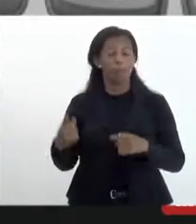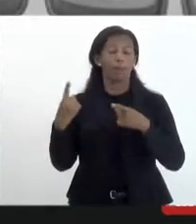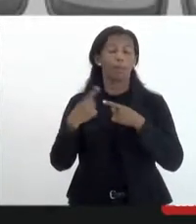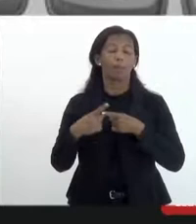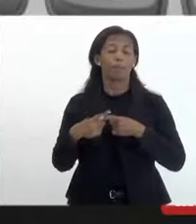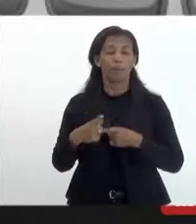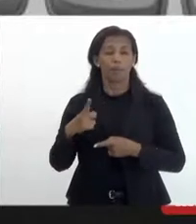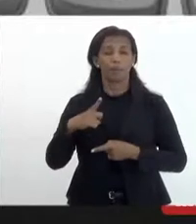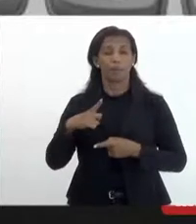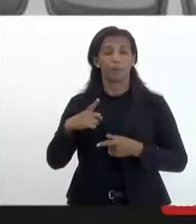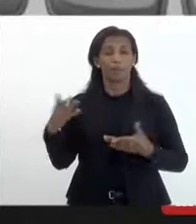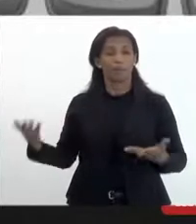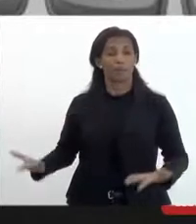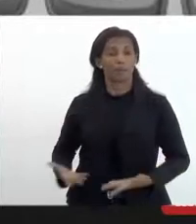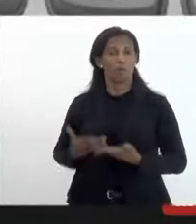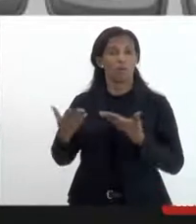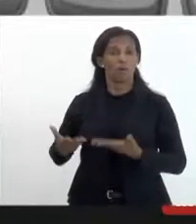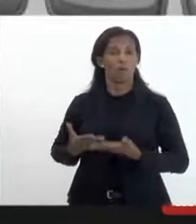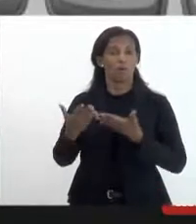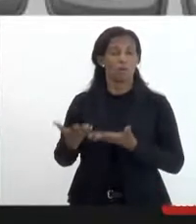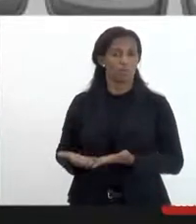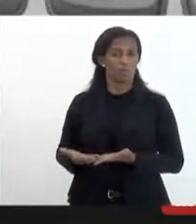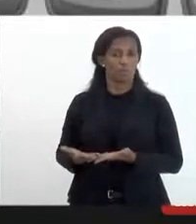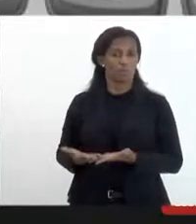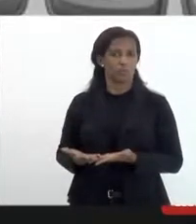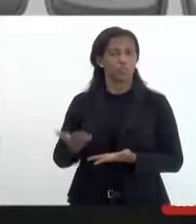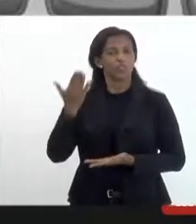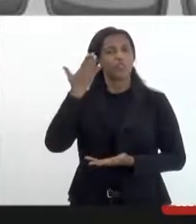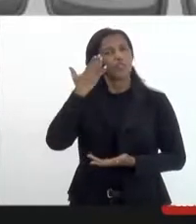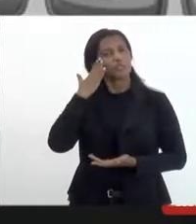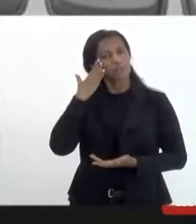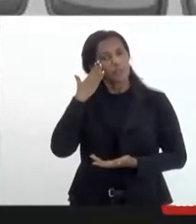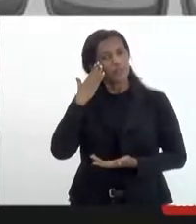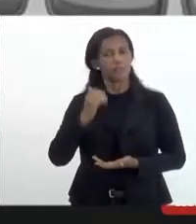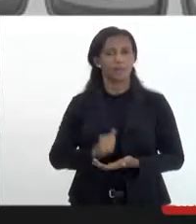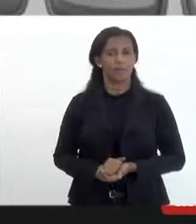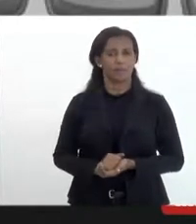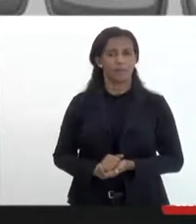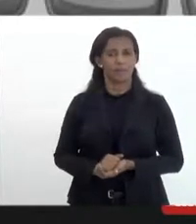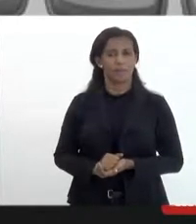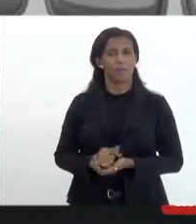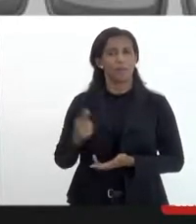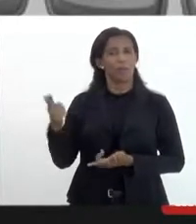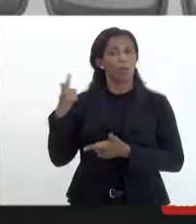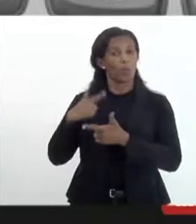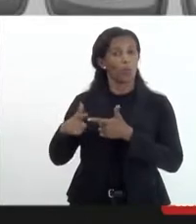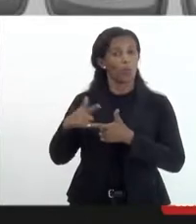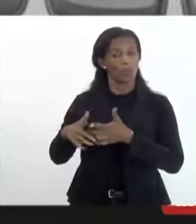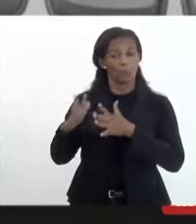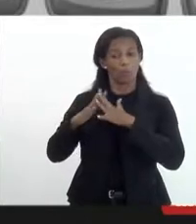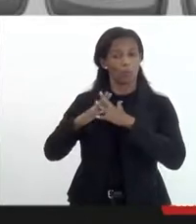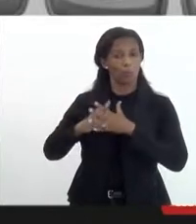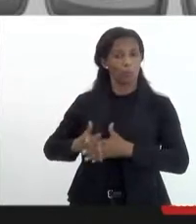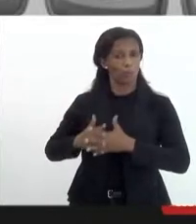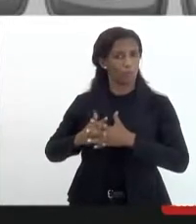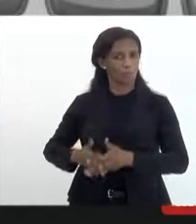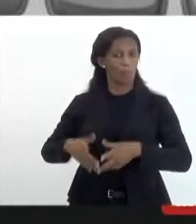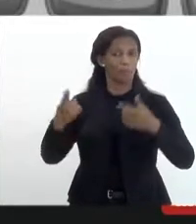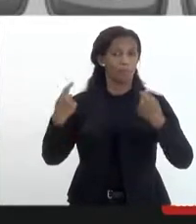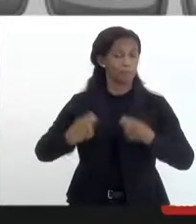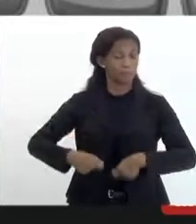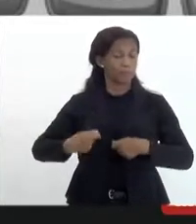ânimo de remitir, de entender que a questão ela é conflituosa. Né? Então, é preciso